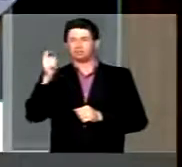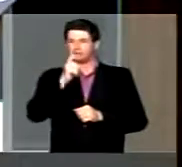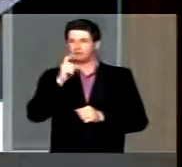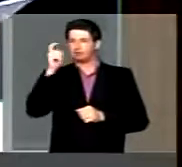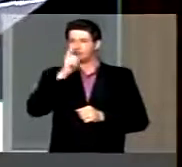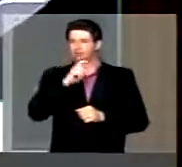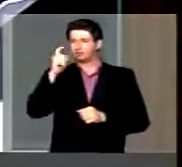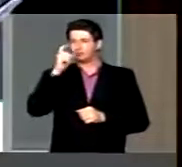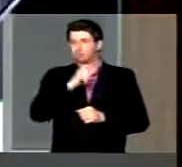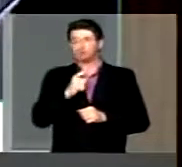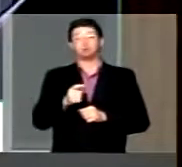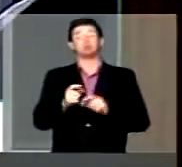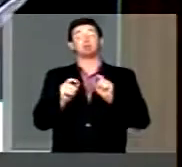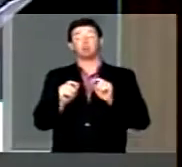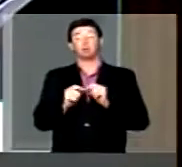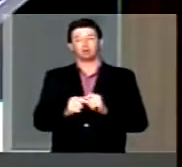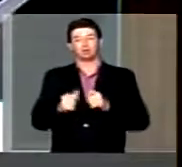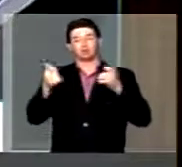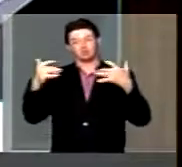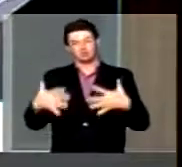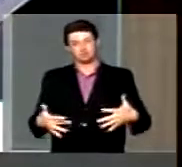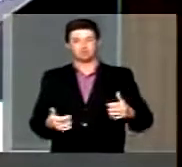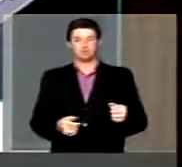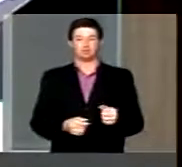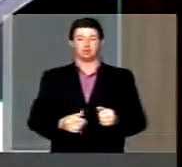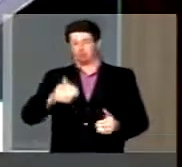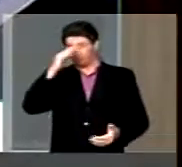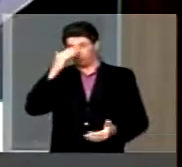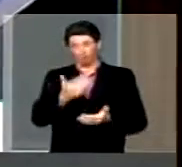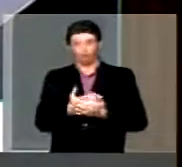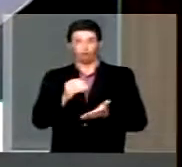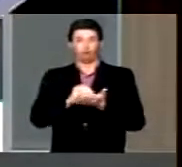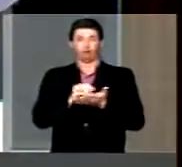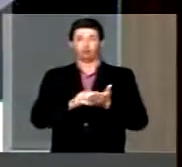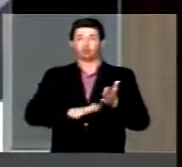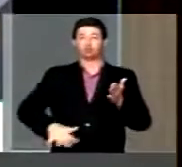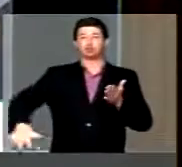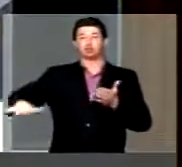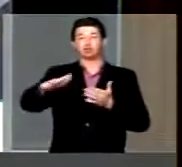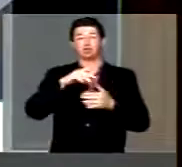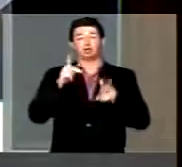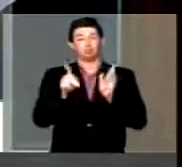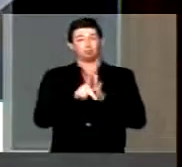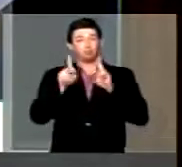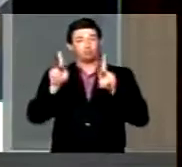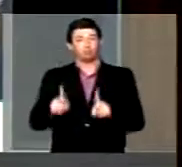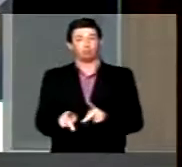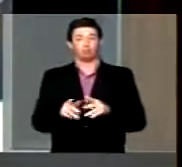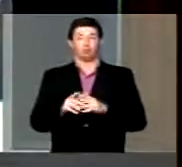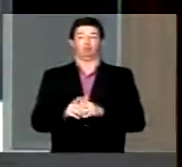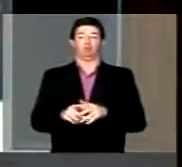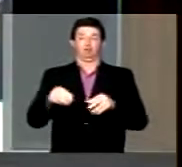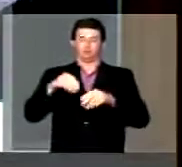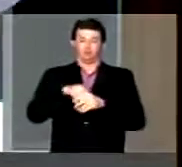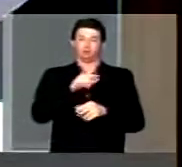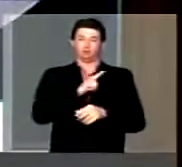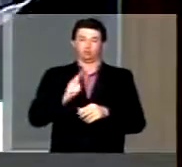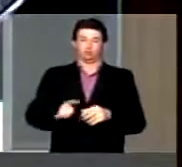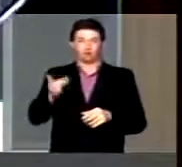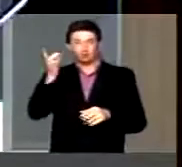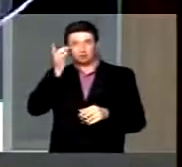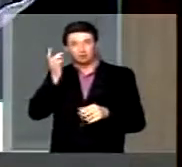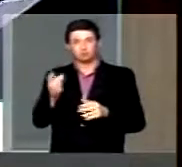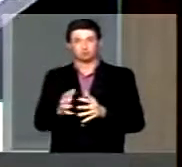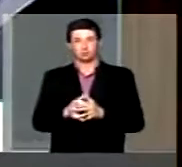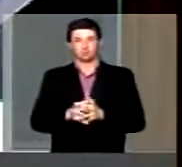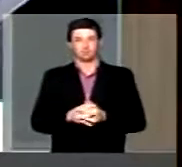e evasivas que explicam a atual falta de confiança generalizada da população no governo Dilma